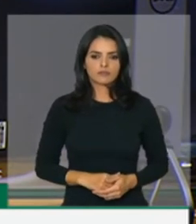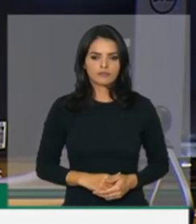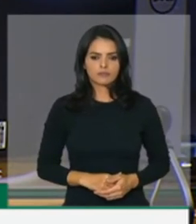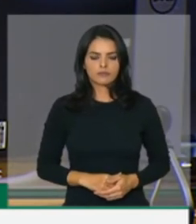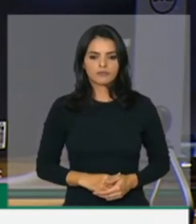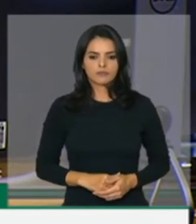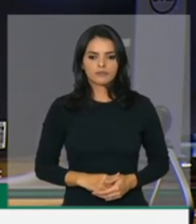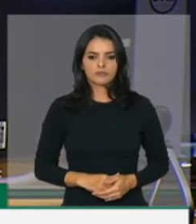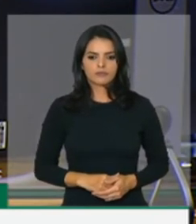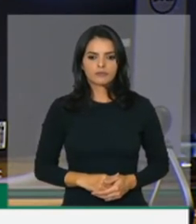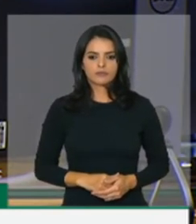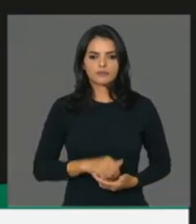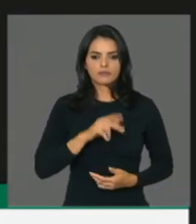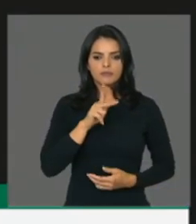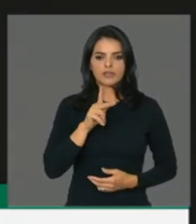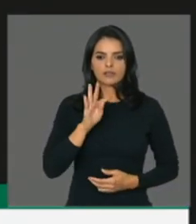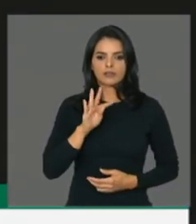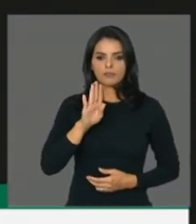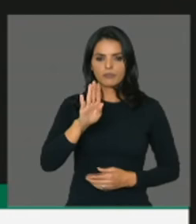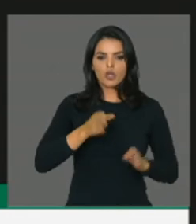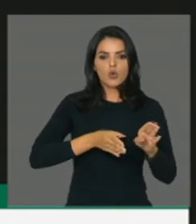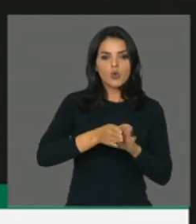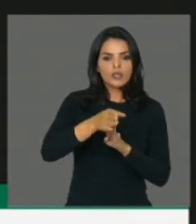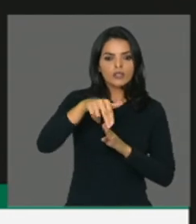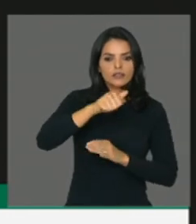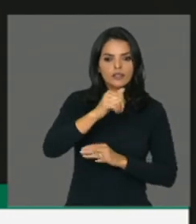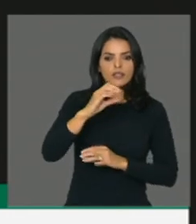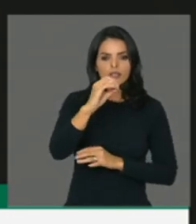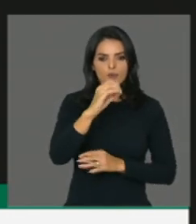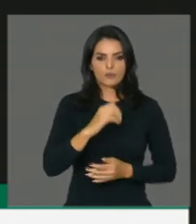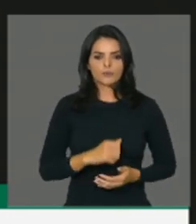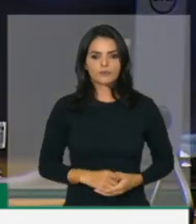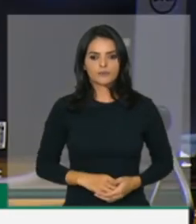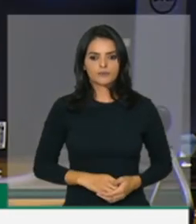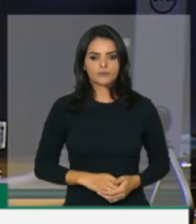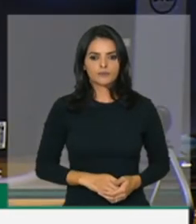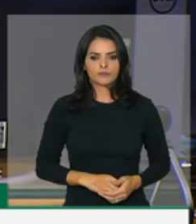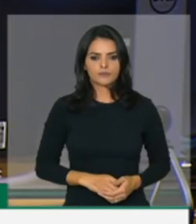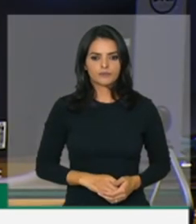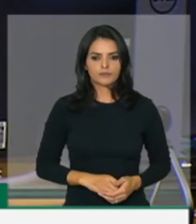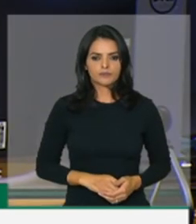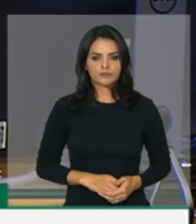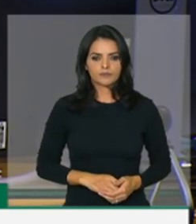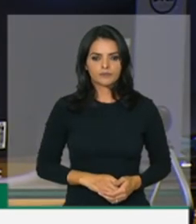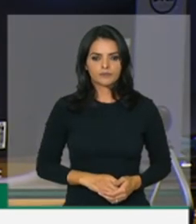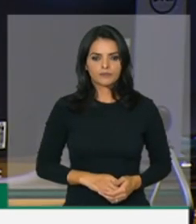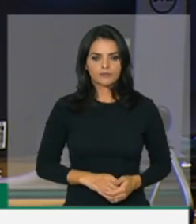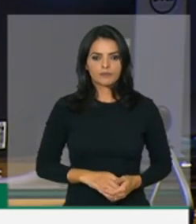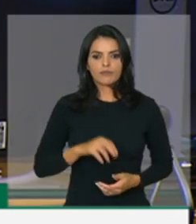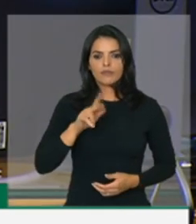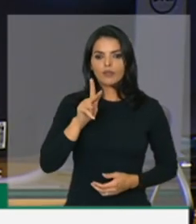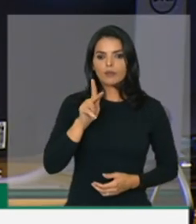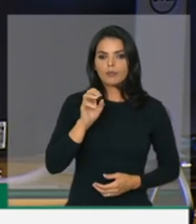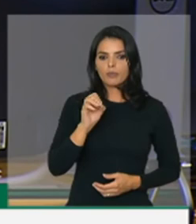O PTB libera... orienta não, presidente. PTB não. como orienta o